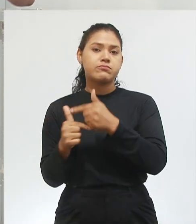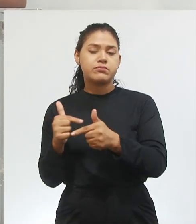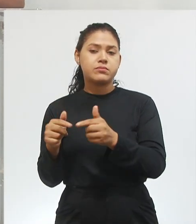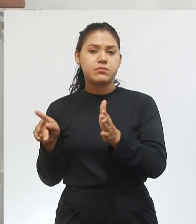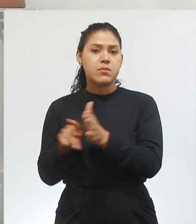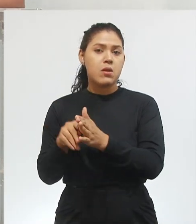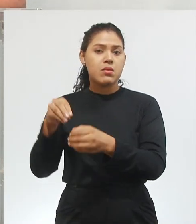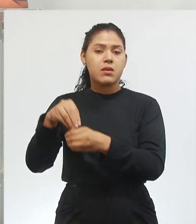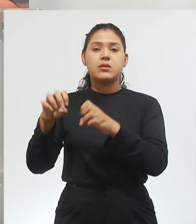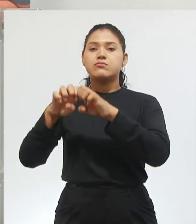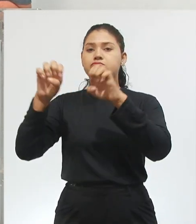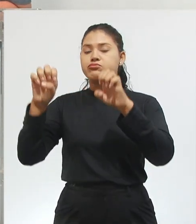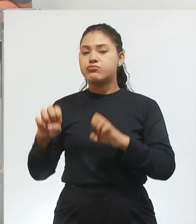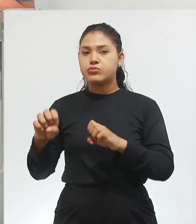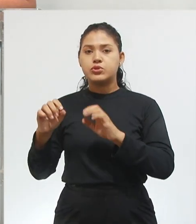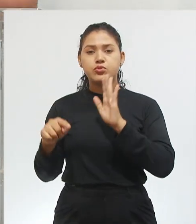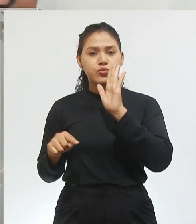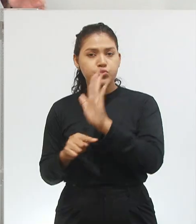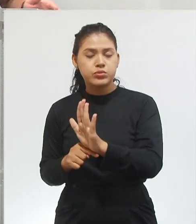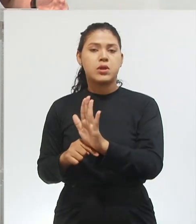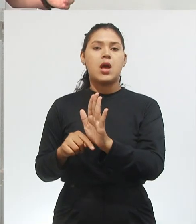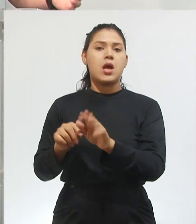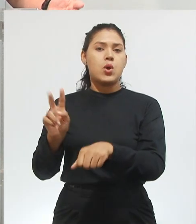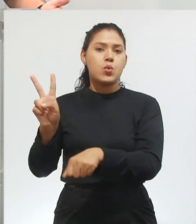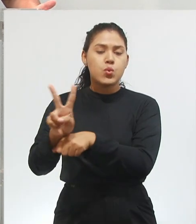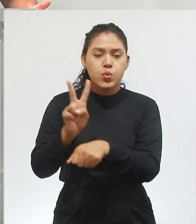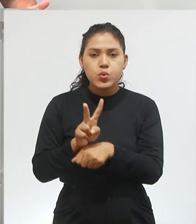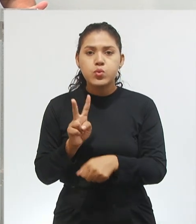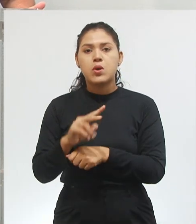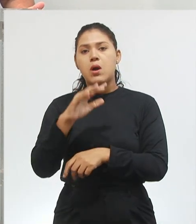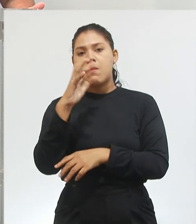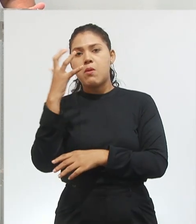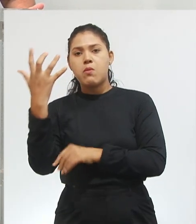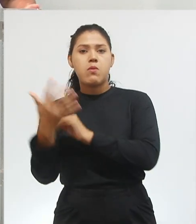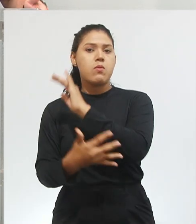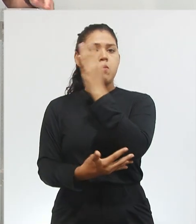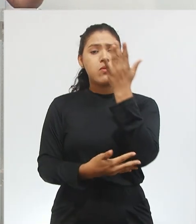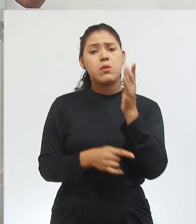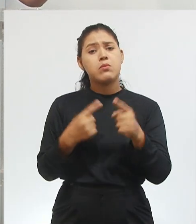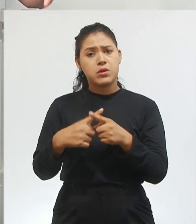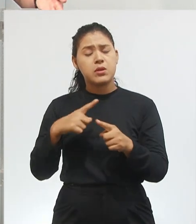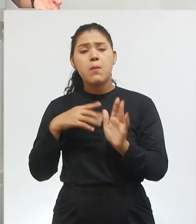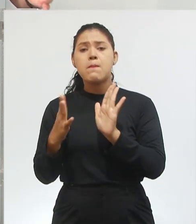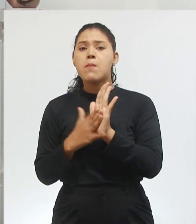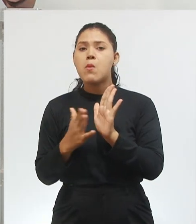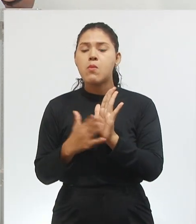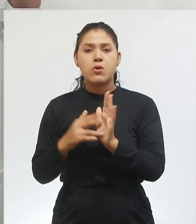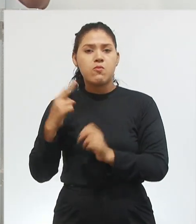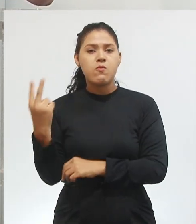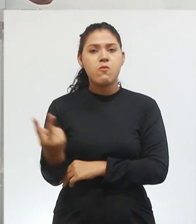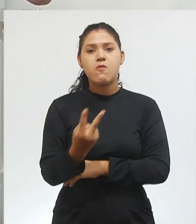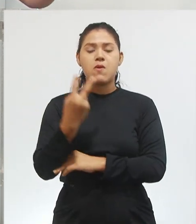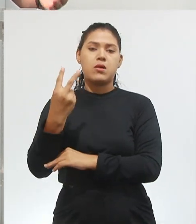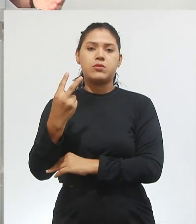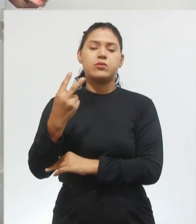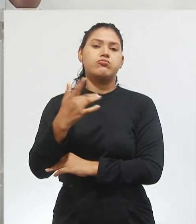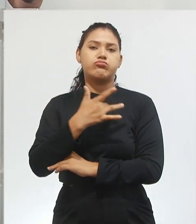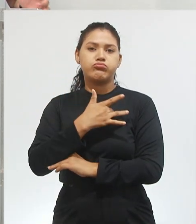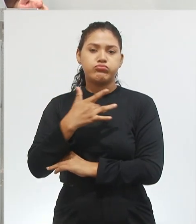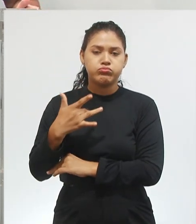sua estrutura né para garantir essa proposta de valor sustentável para garantir ali essa